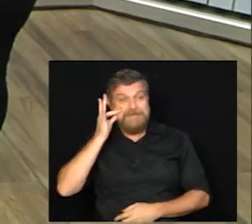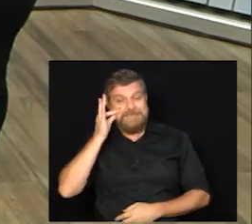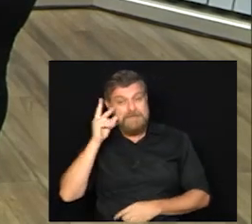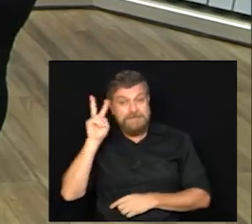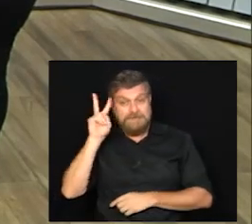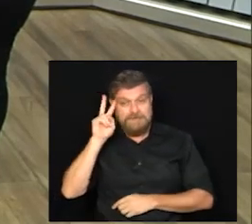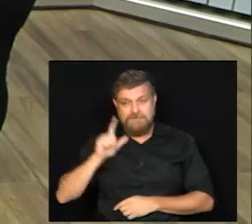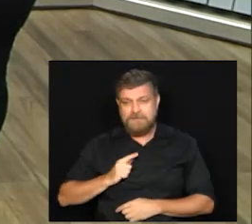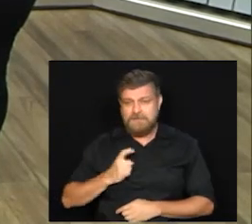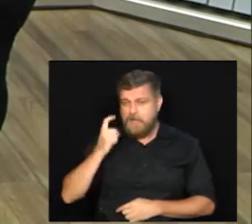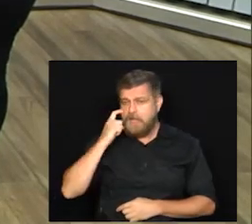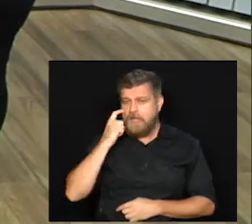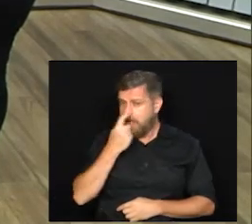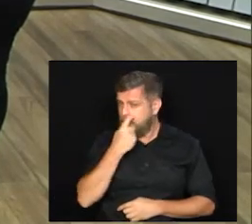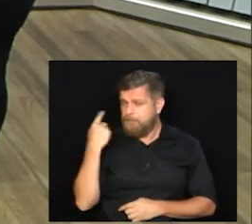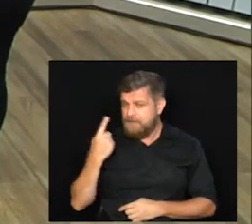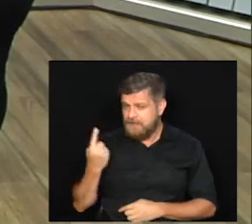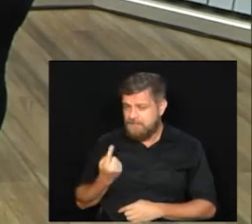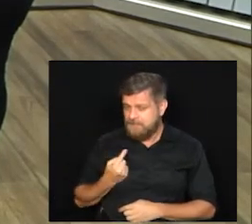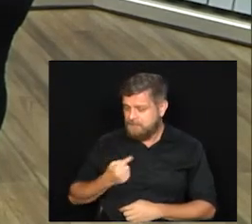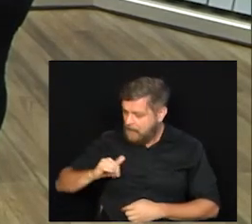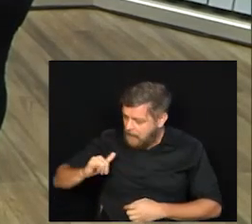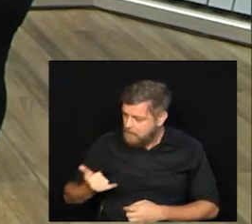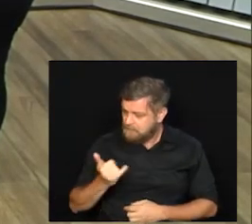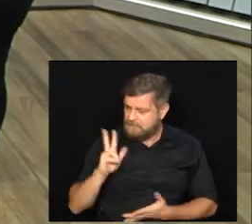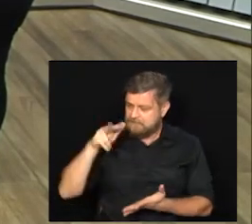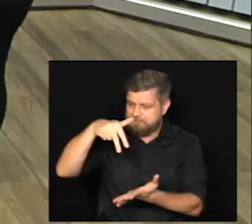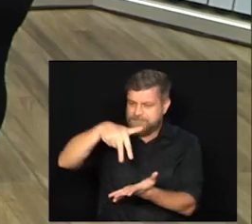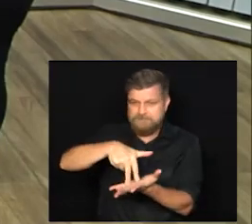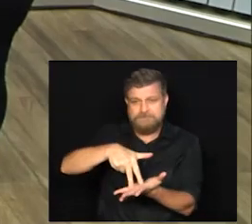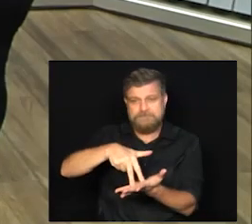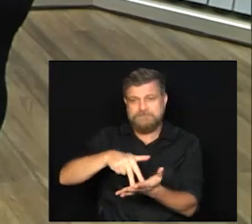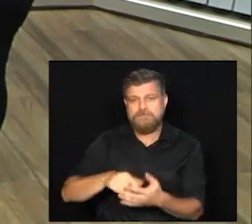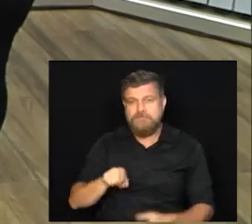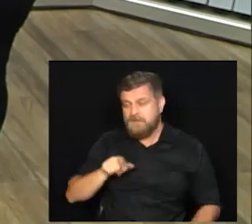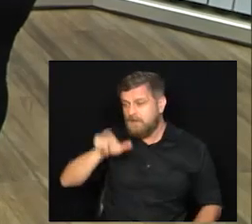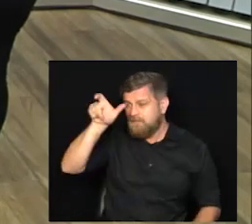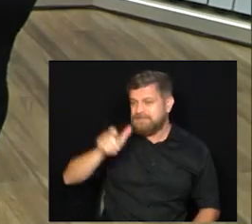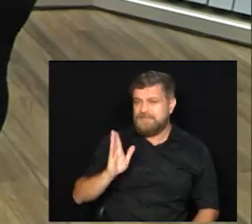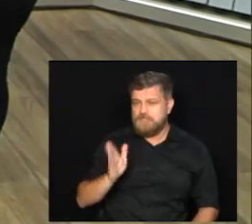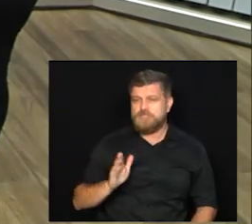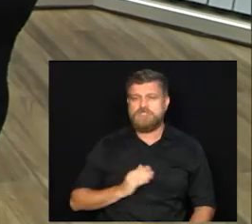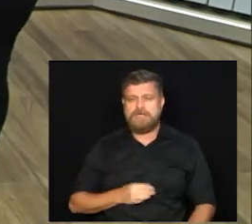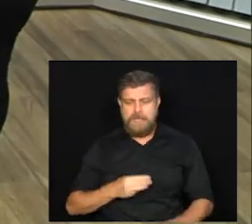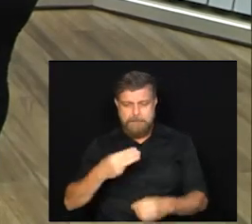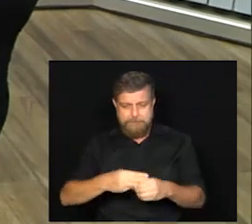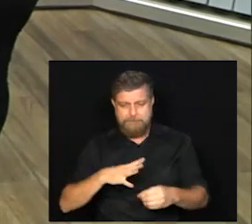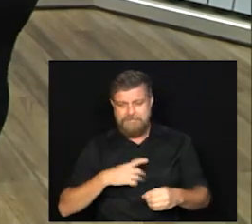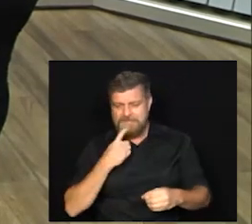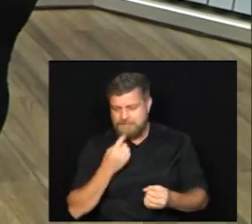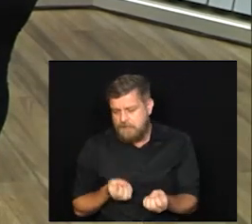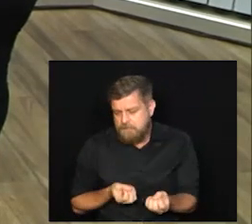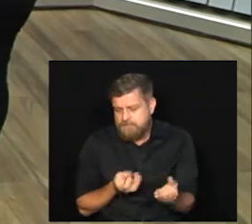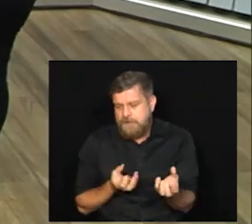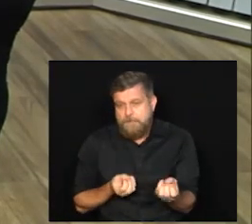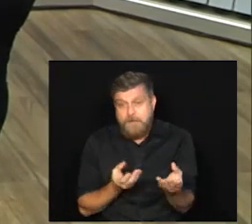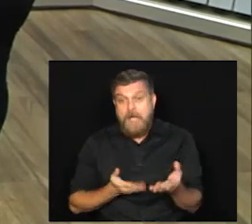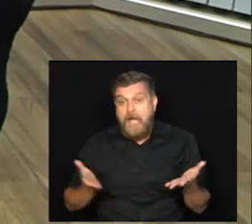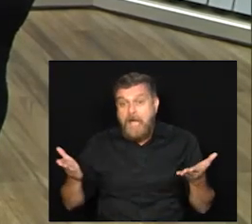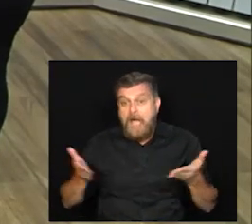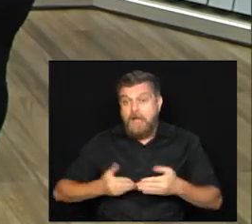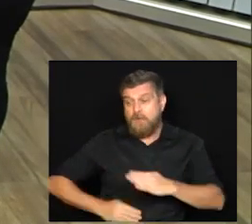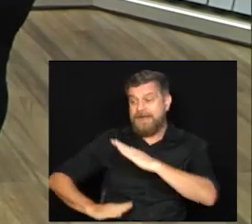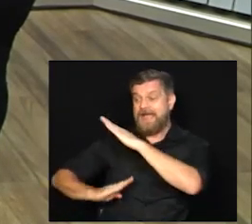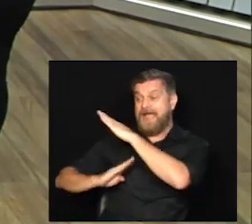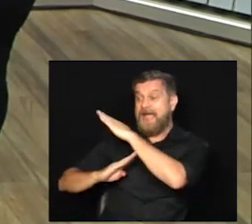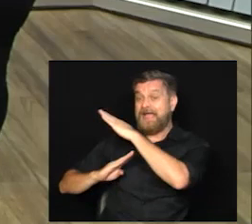segunda-feira. Mirna Abreu, quero aproveitar a sua presença aqui nos nossos estúdios. Você já abordou as notícias da metrópole, mas agora as notícias